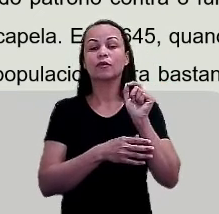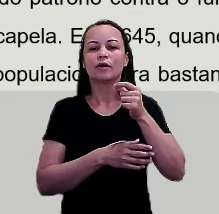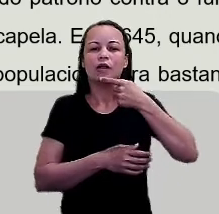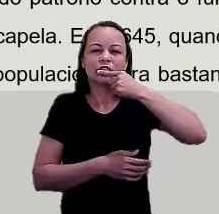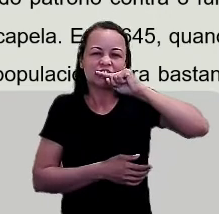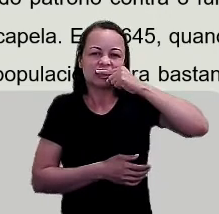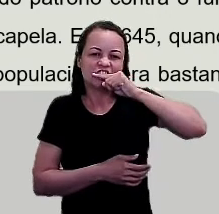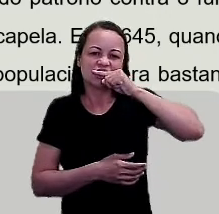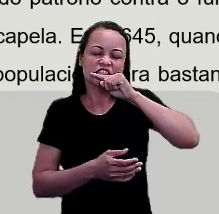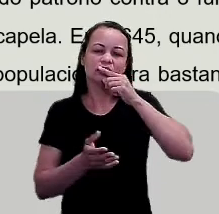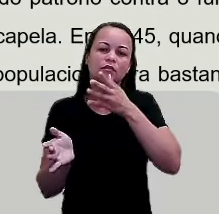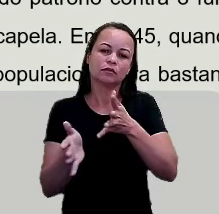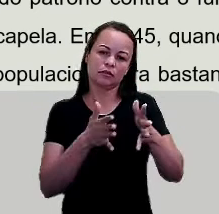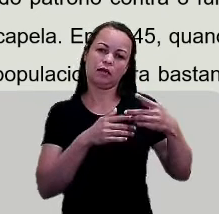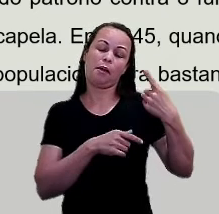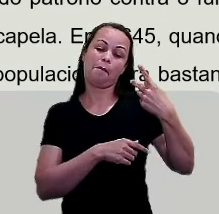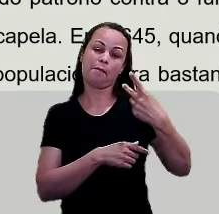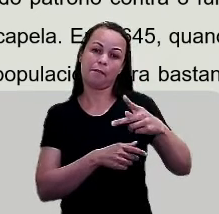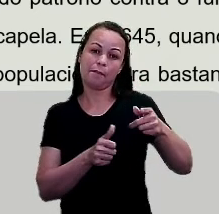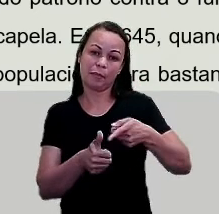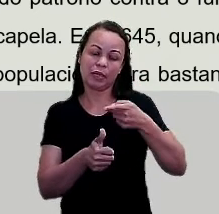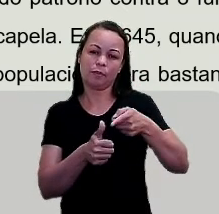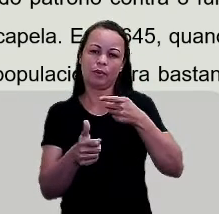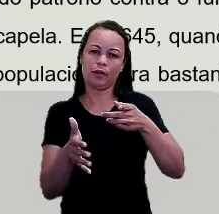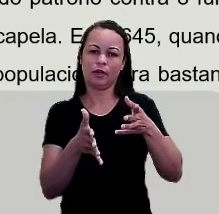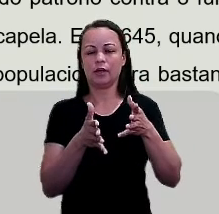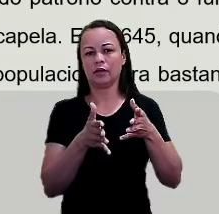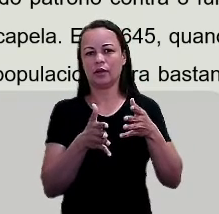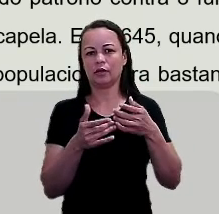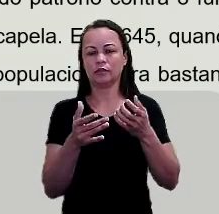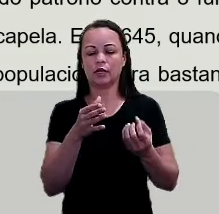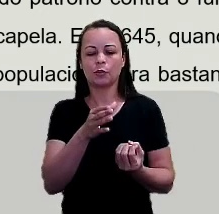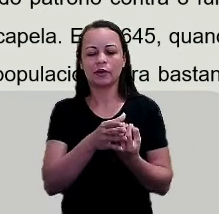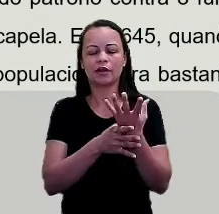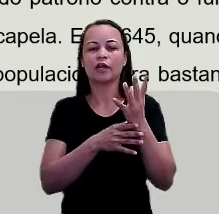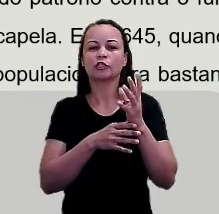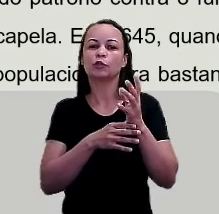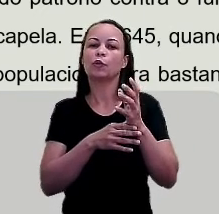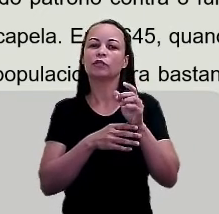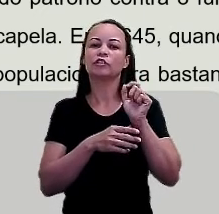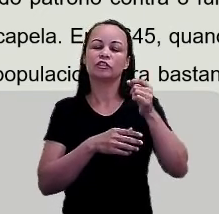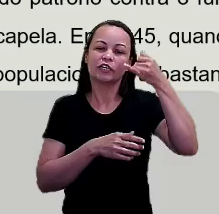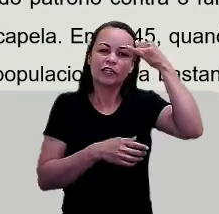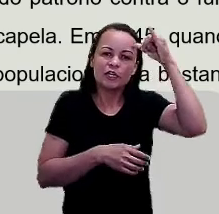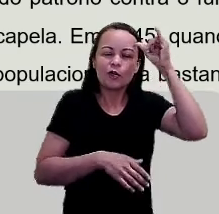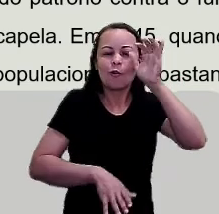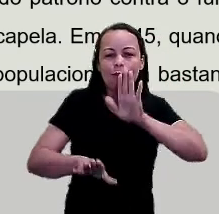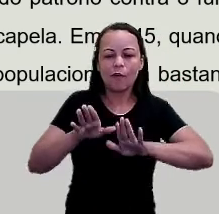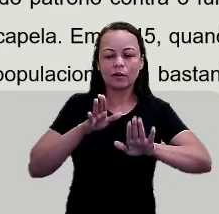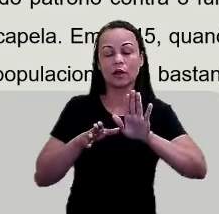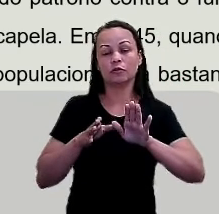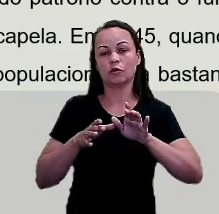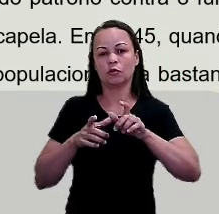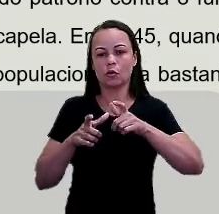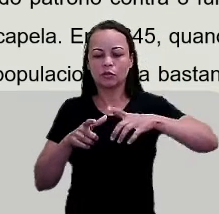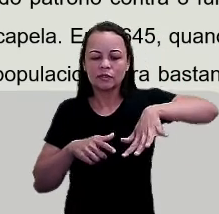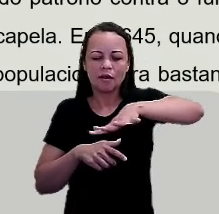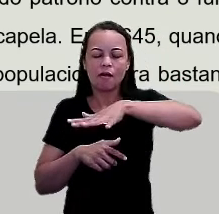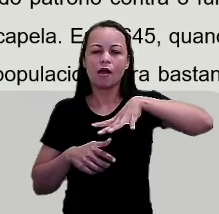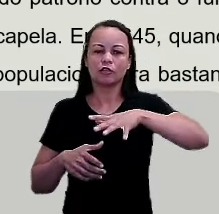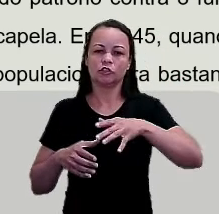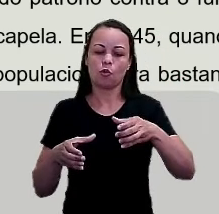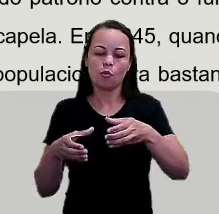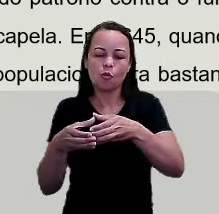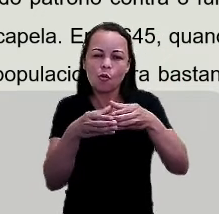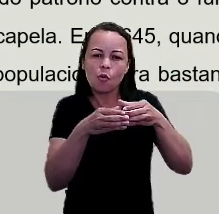porém, era para primeiramente sermos criadores de gado. Tornou-se a região um conjunto